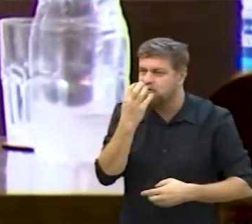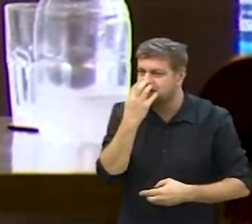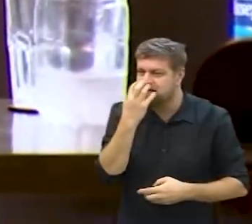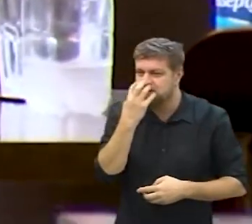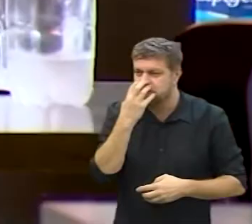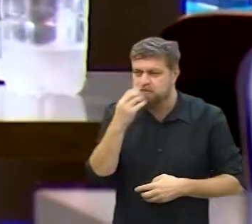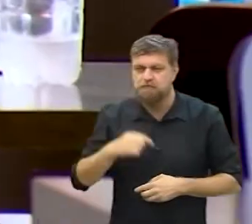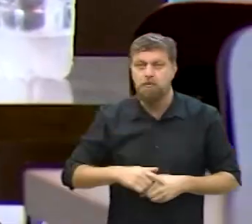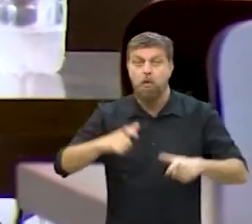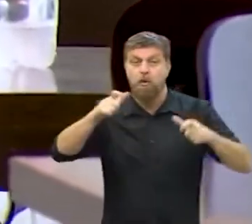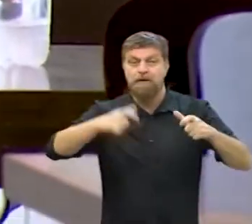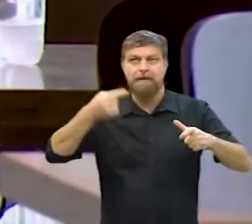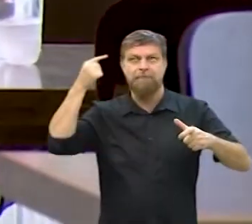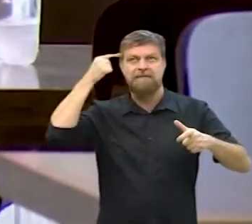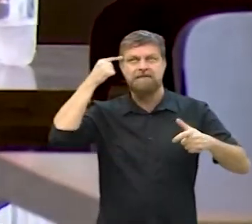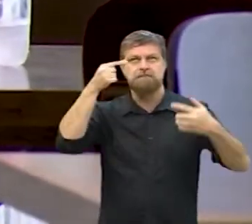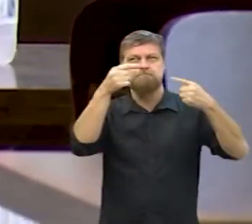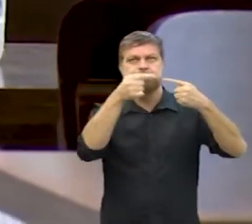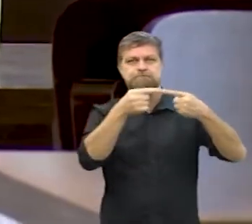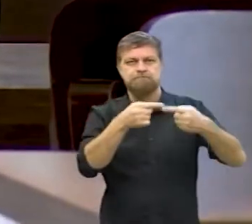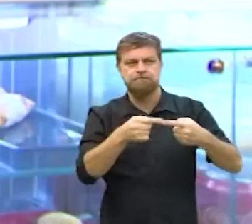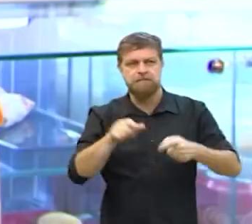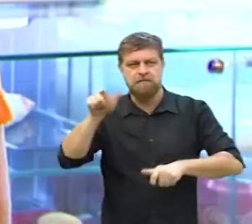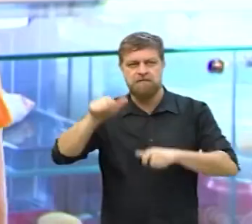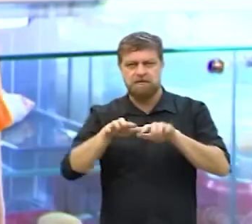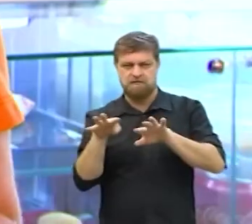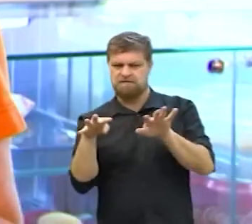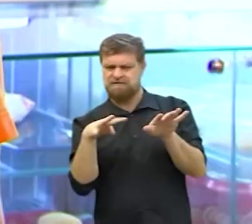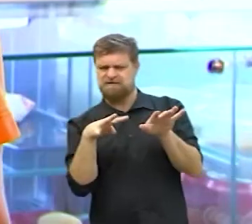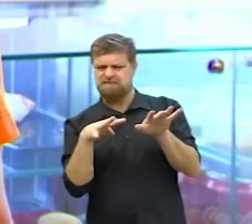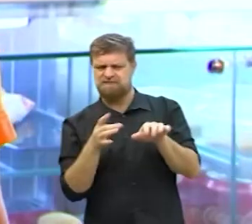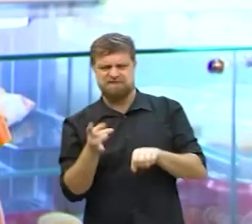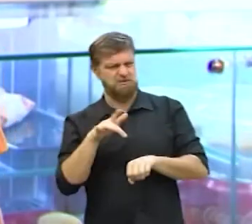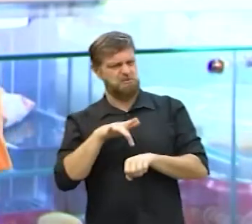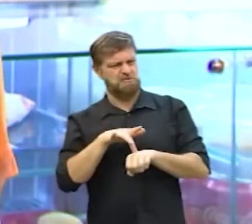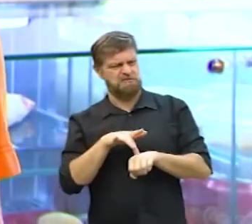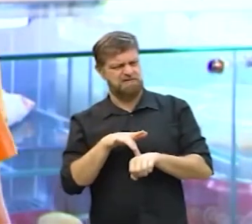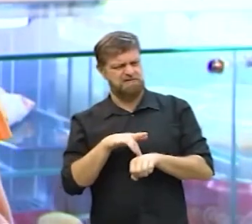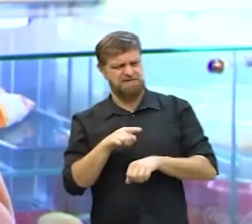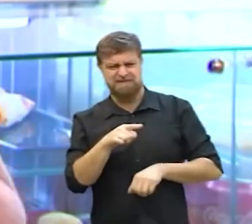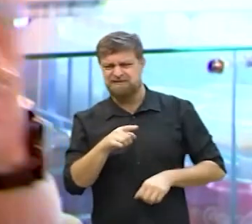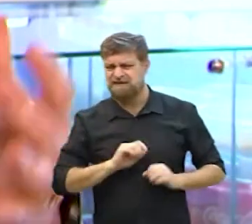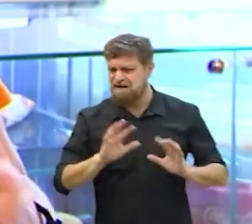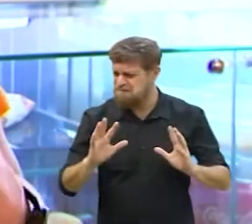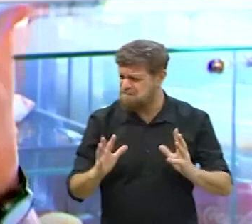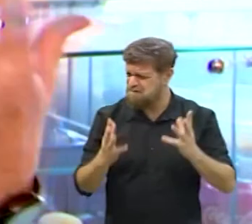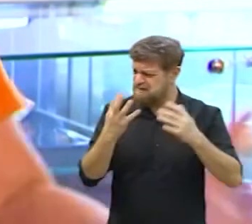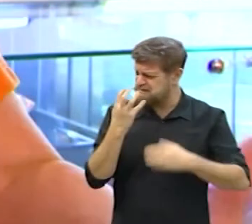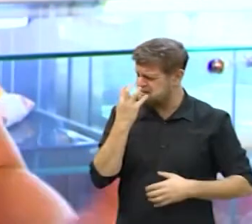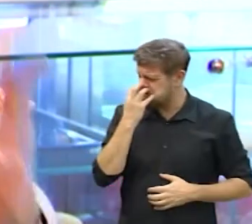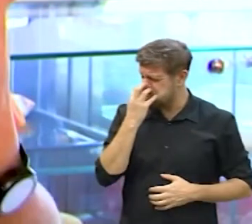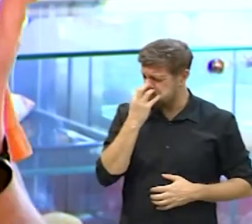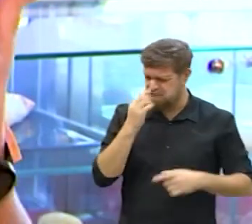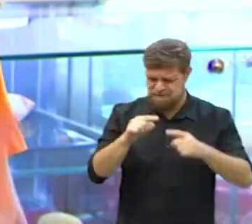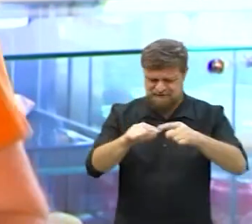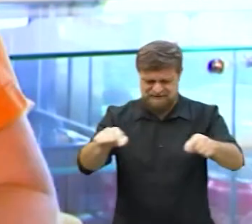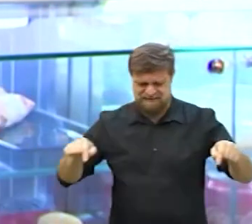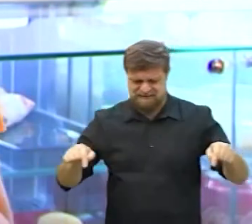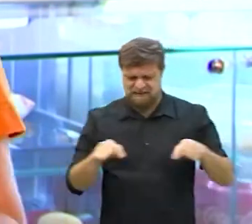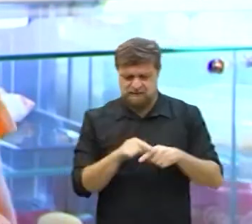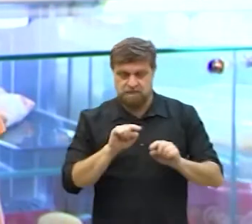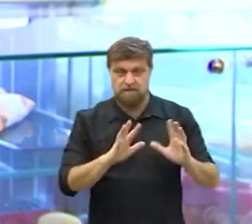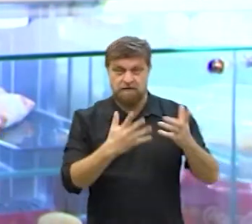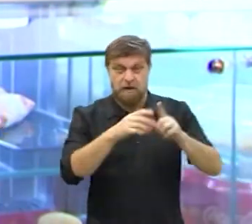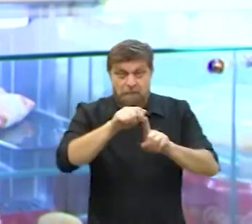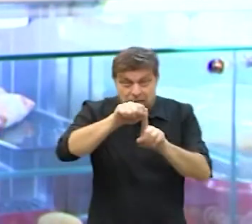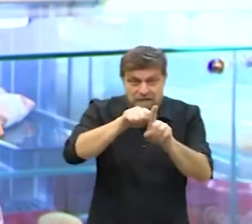os pets. Um lugar pensado para eles. No começo as pessoas olhavam assim meio, nossa, mas festa para cachorro, salão